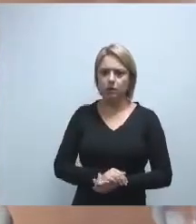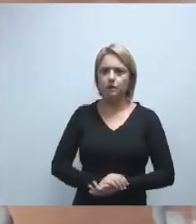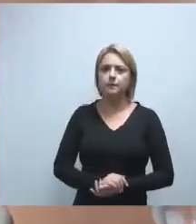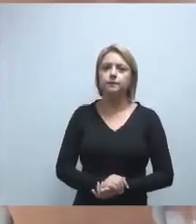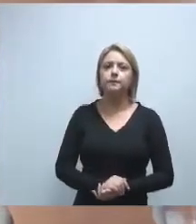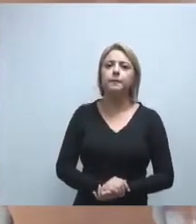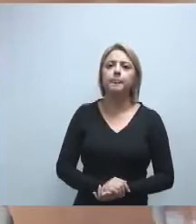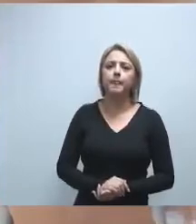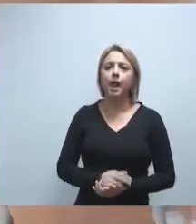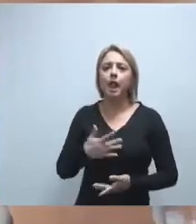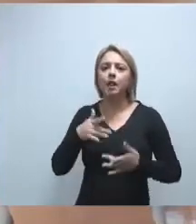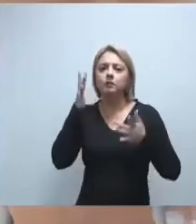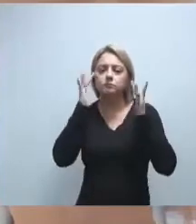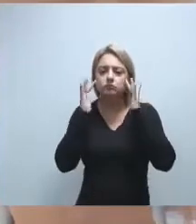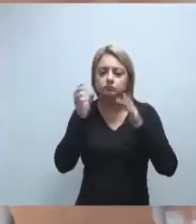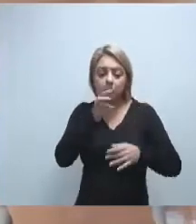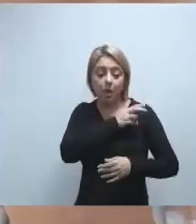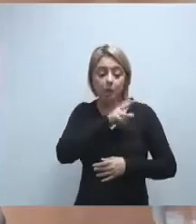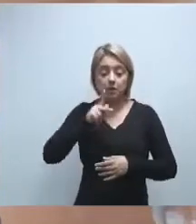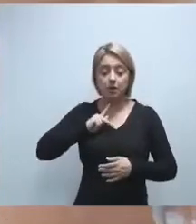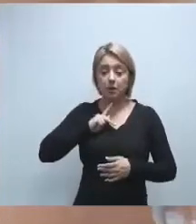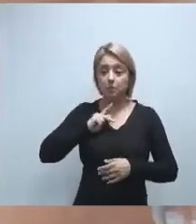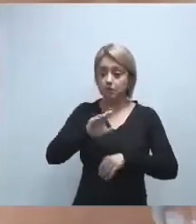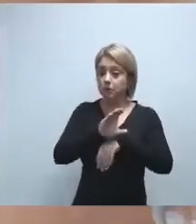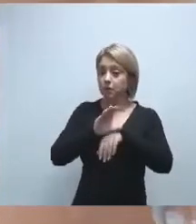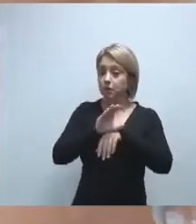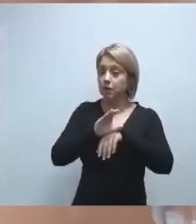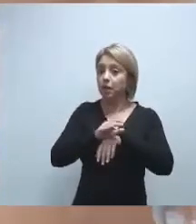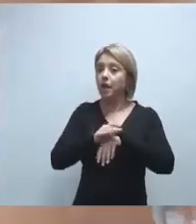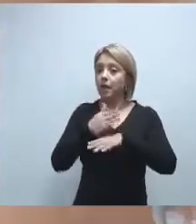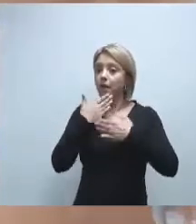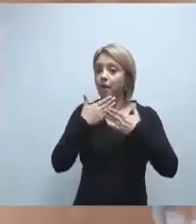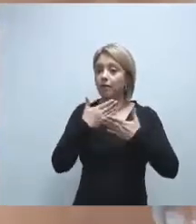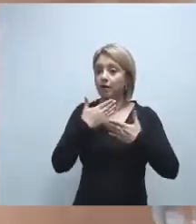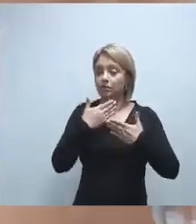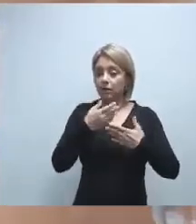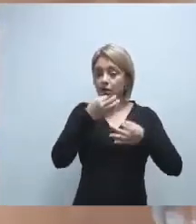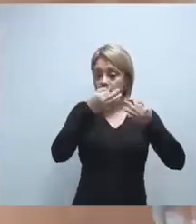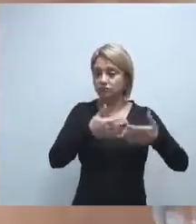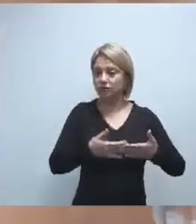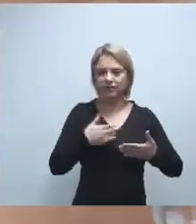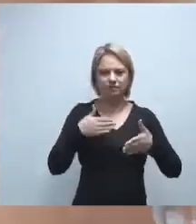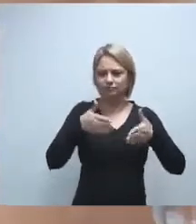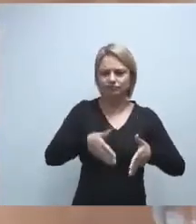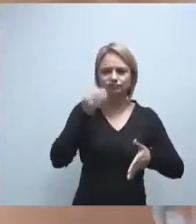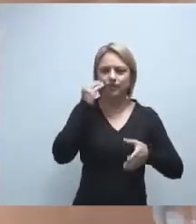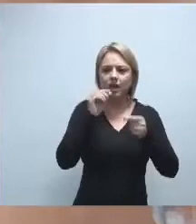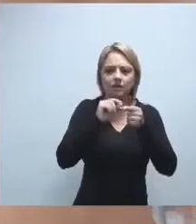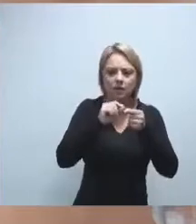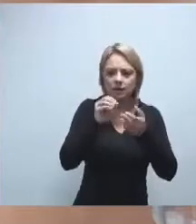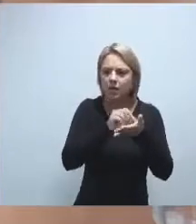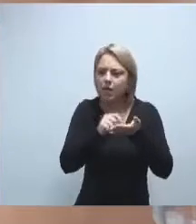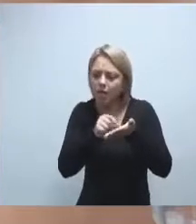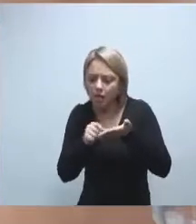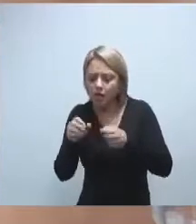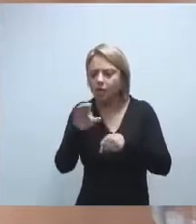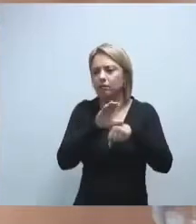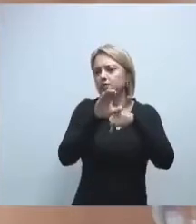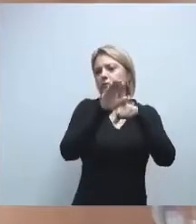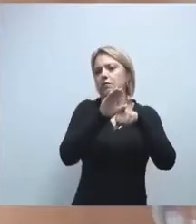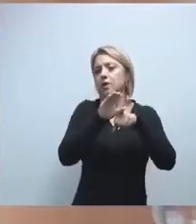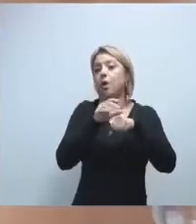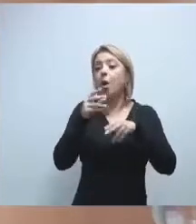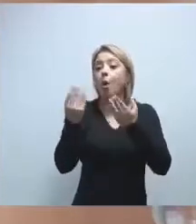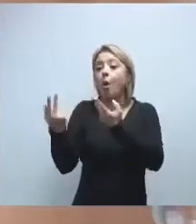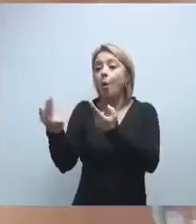lances do ministério público na constituição eu confesso que não participei da feitura da constituição como participou